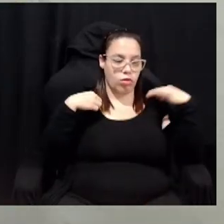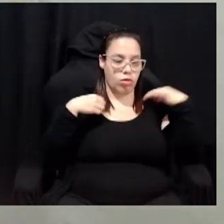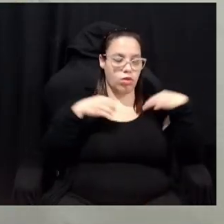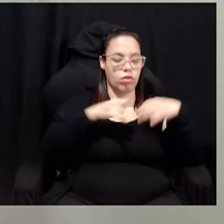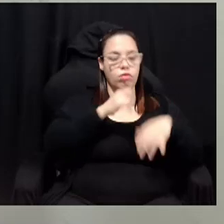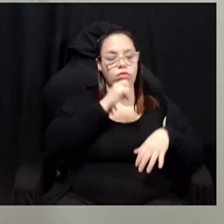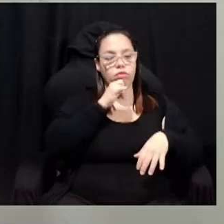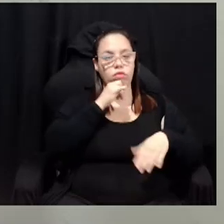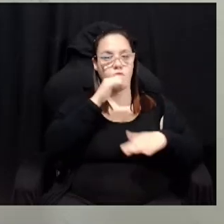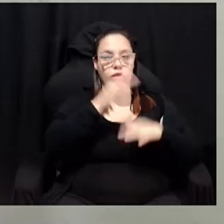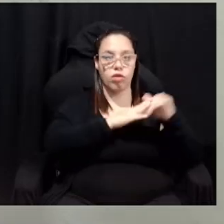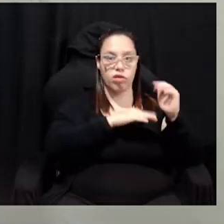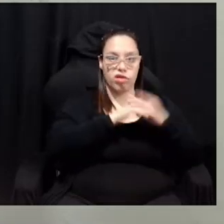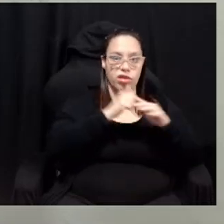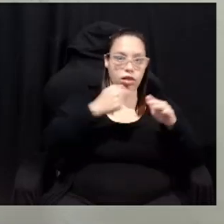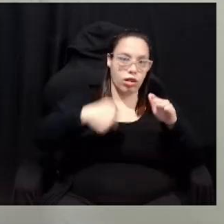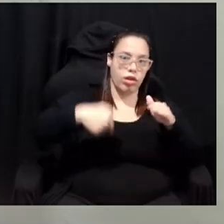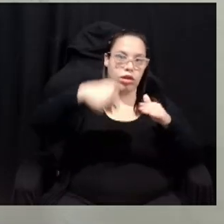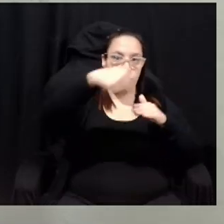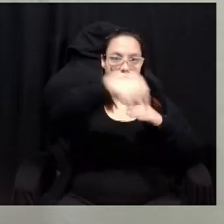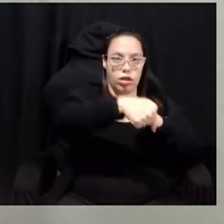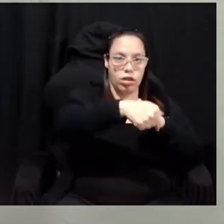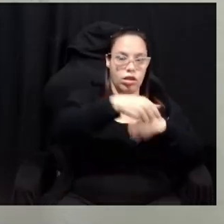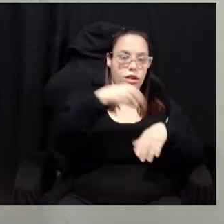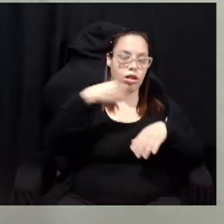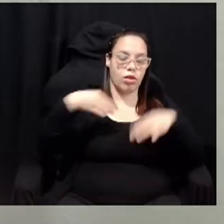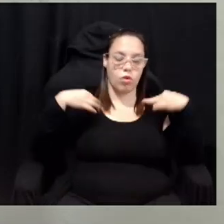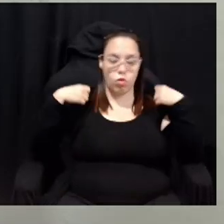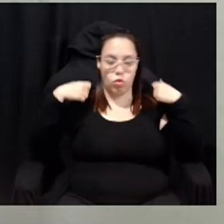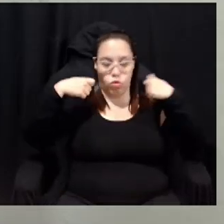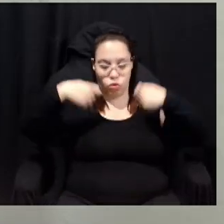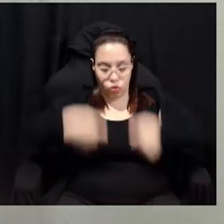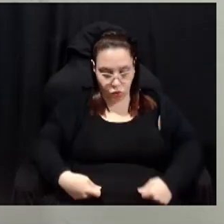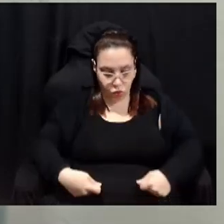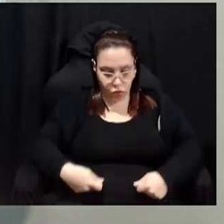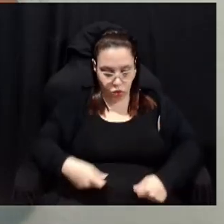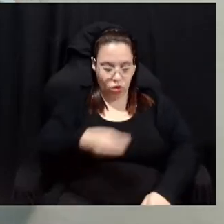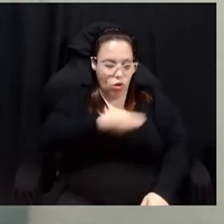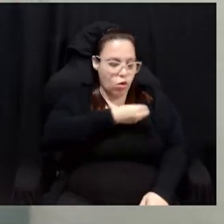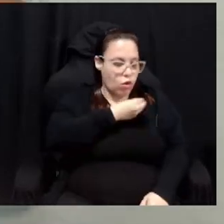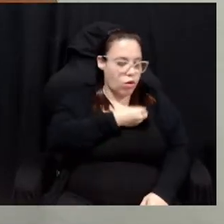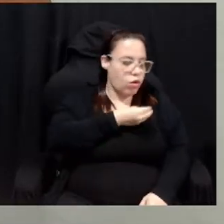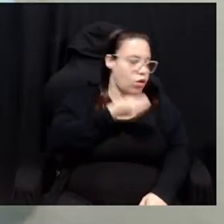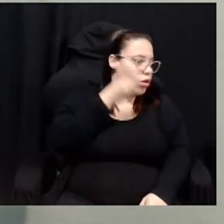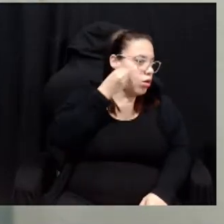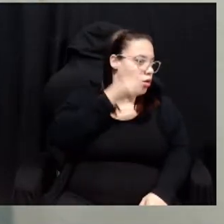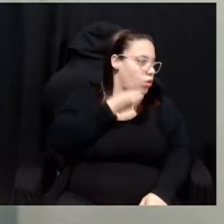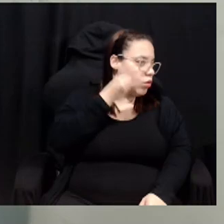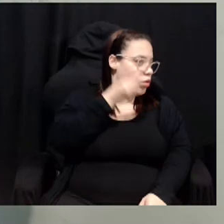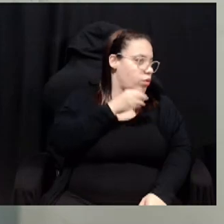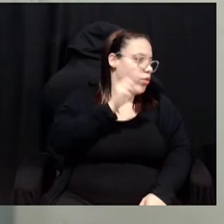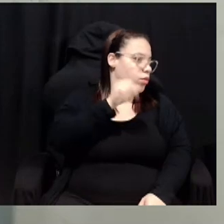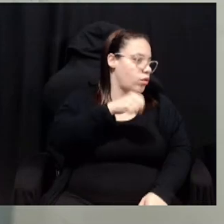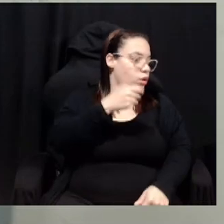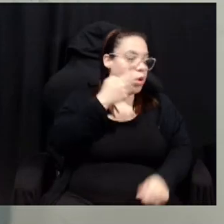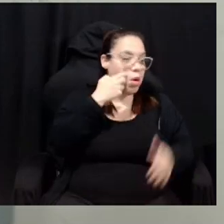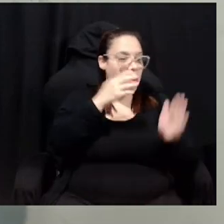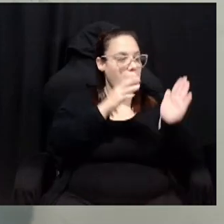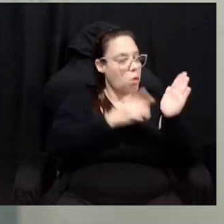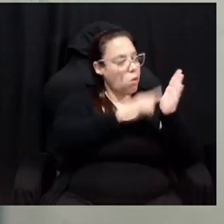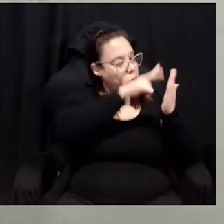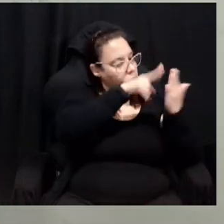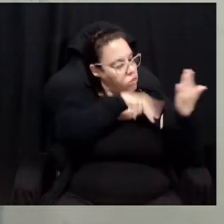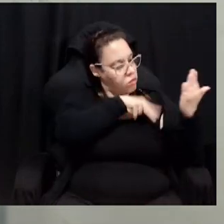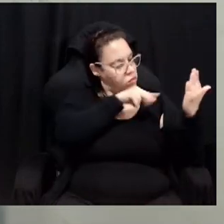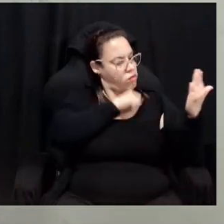a pessoa ir até lá, experimentar, viver aquela experiência exatamente de se ver naquele perfil, olhar no